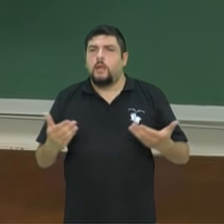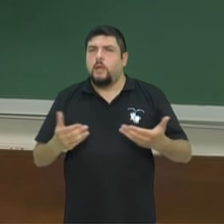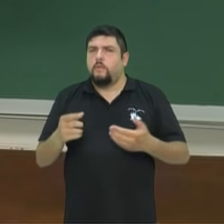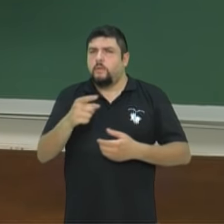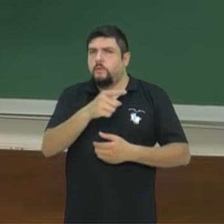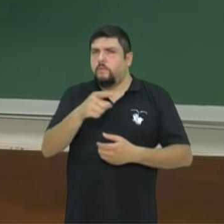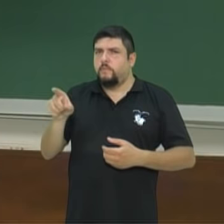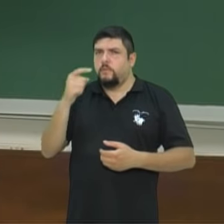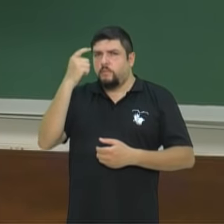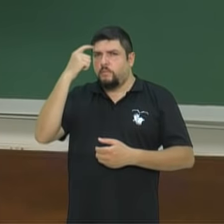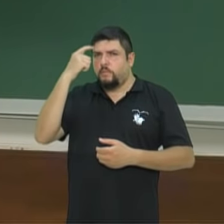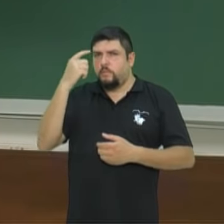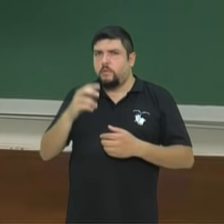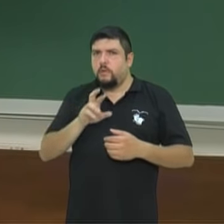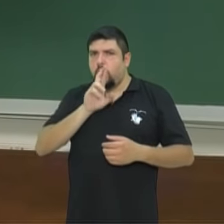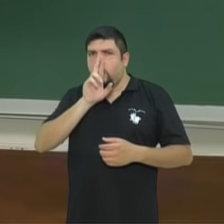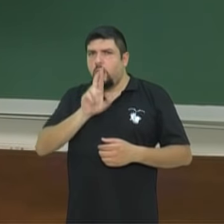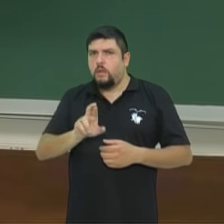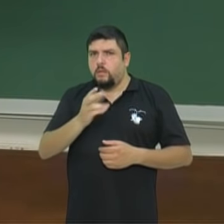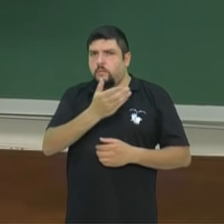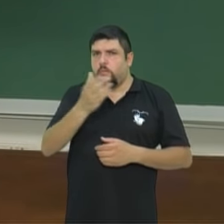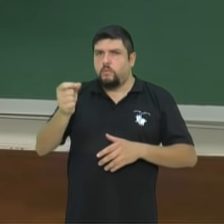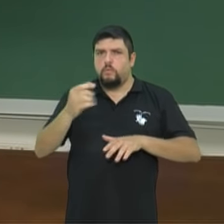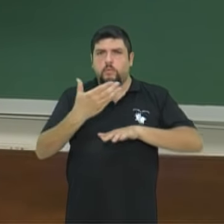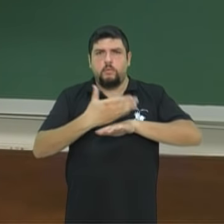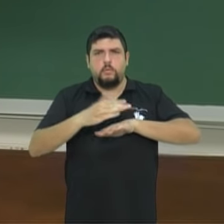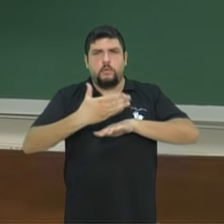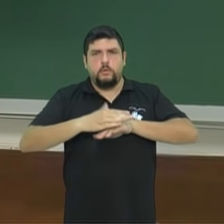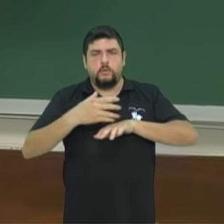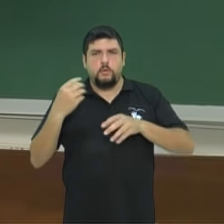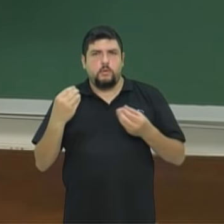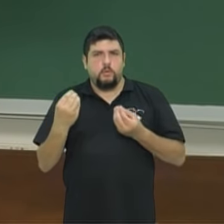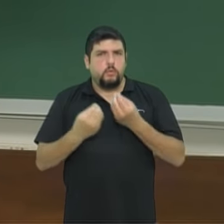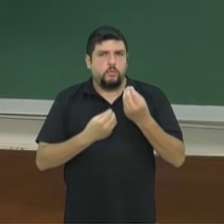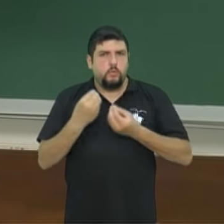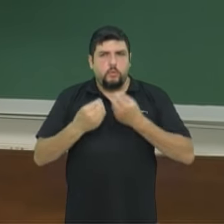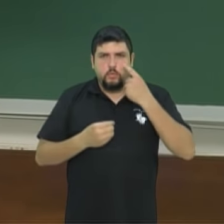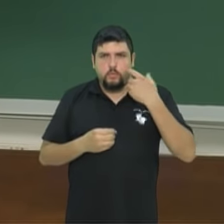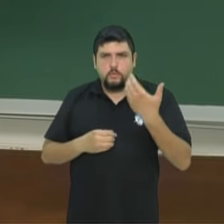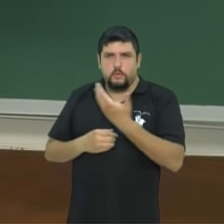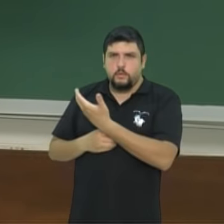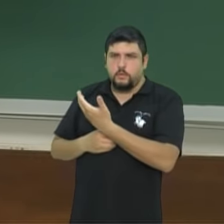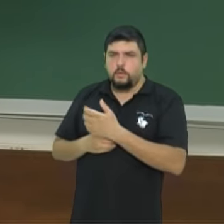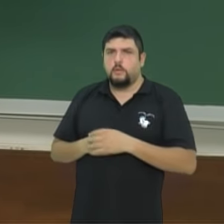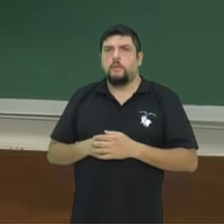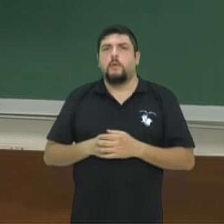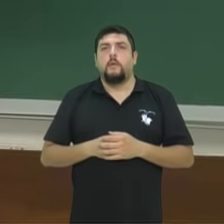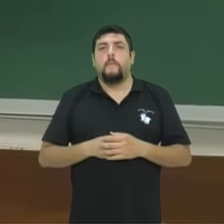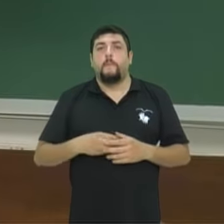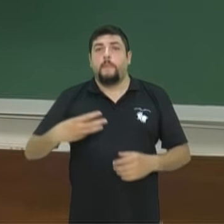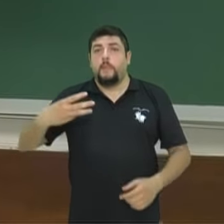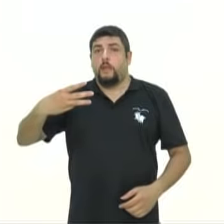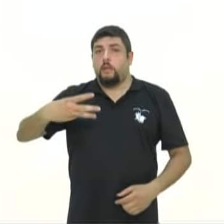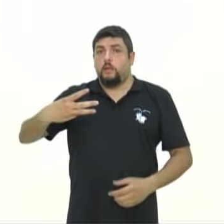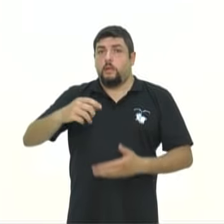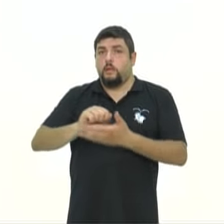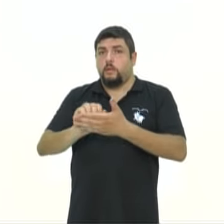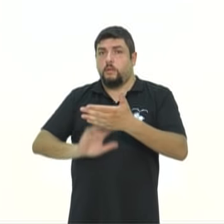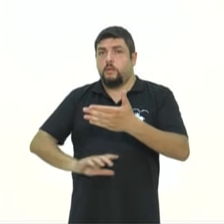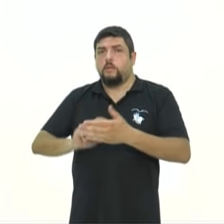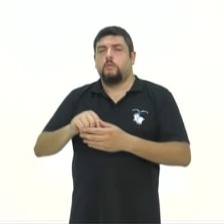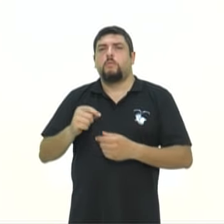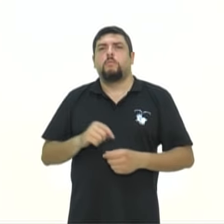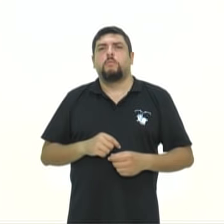uma resposta de vocês, escrita, para a gente fazer o treinamento dessa produção escrita de vocês. No terceiro exercício, vão responder o que